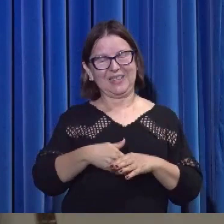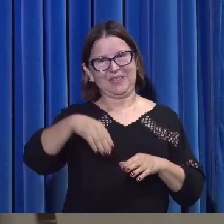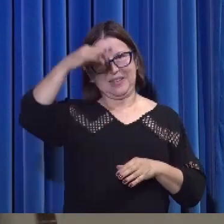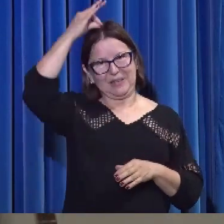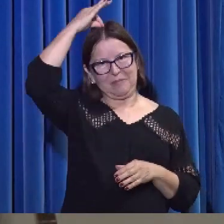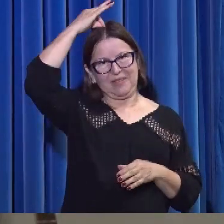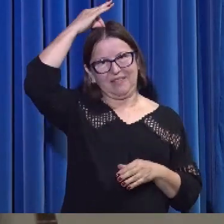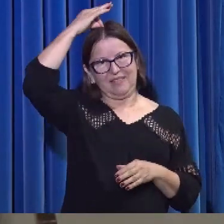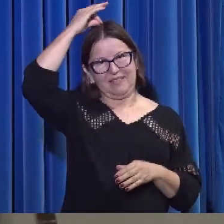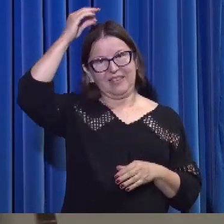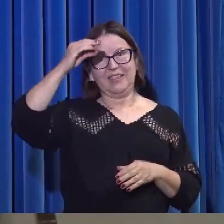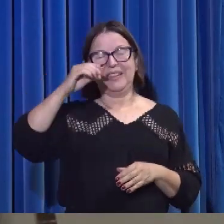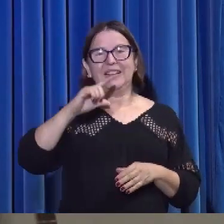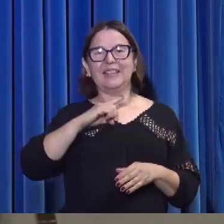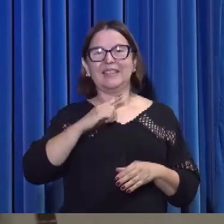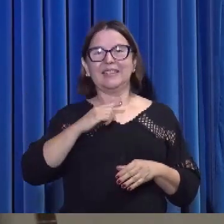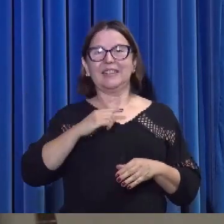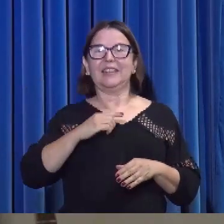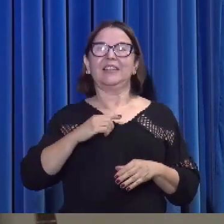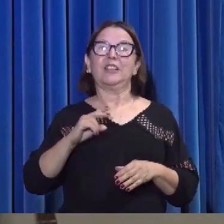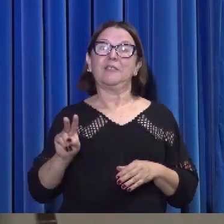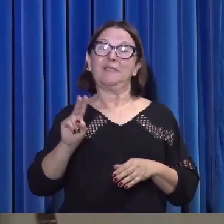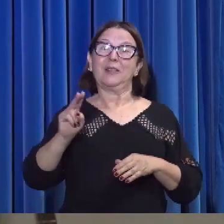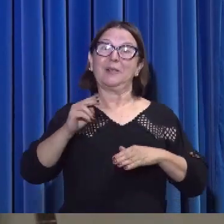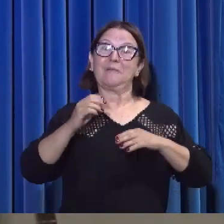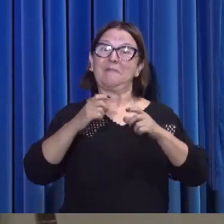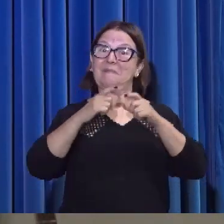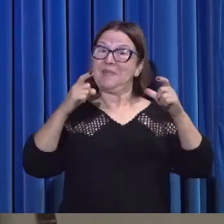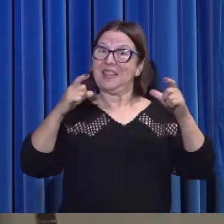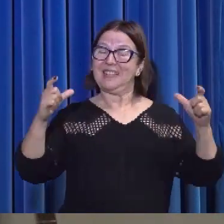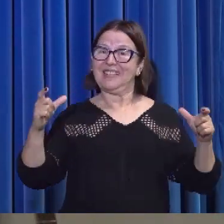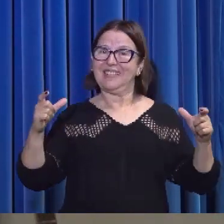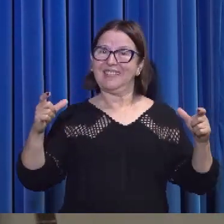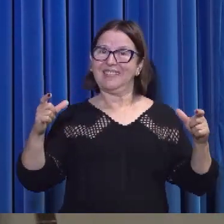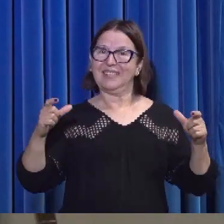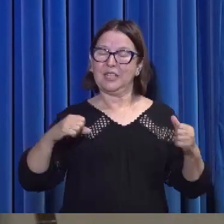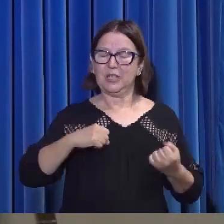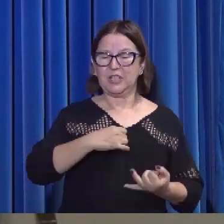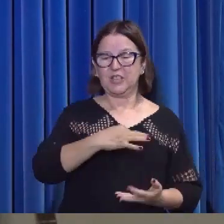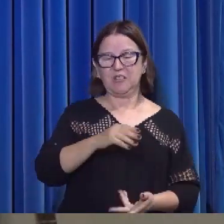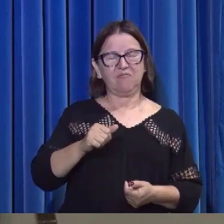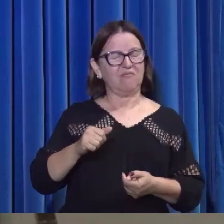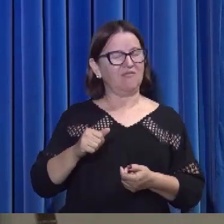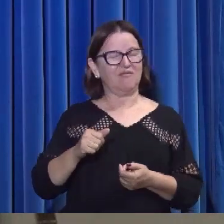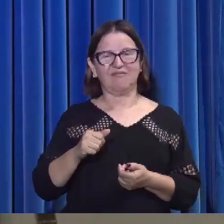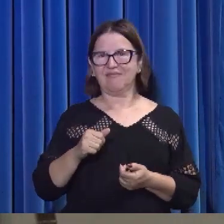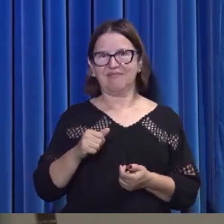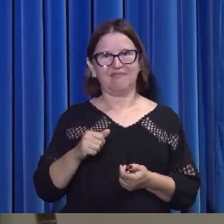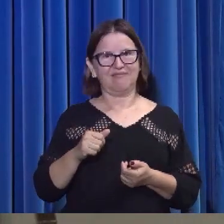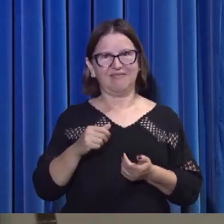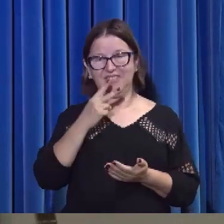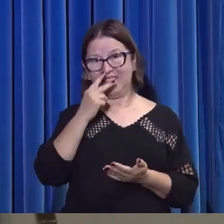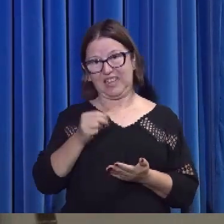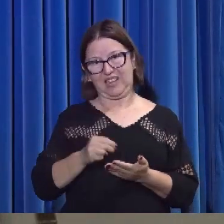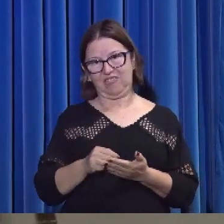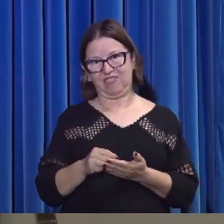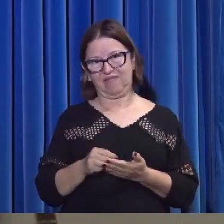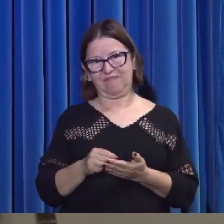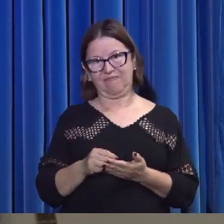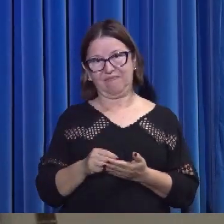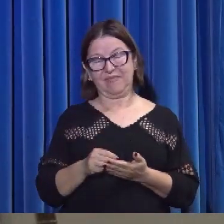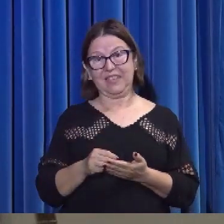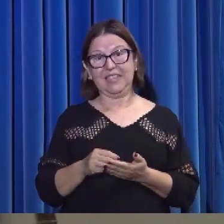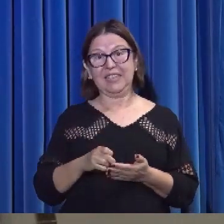extraordinariamente maior, que o mundo jamais reconhecerá, se não for pela revelação do Espírito Santo